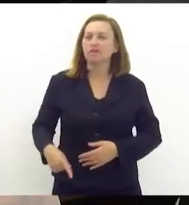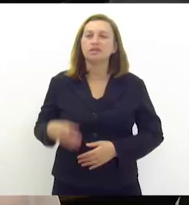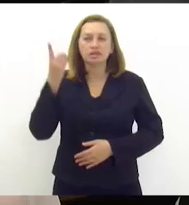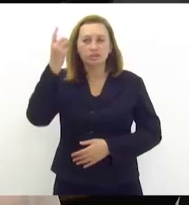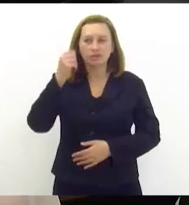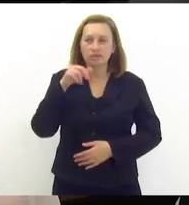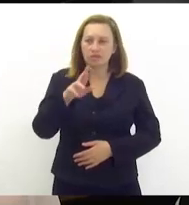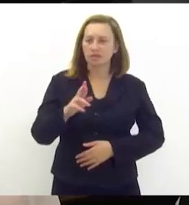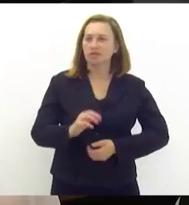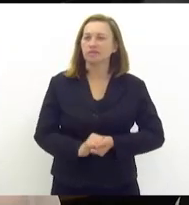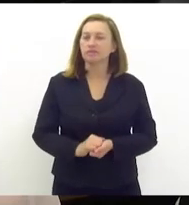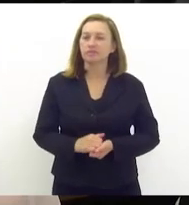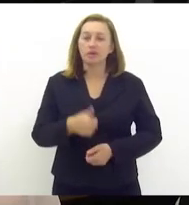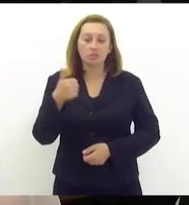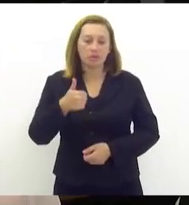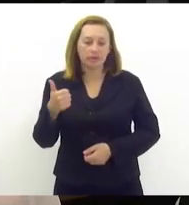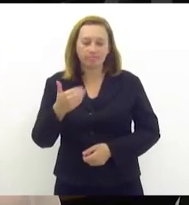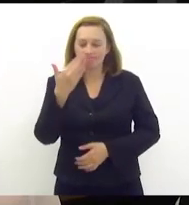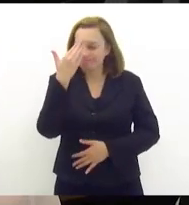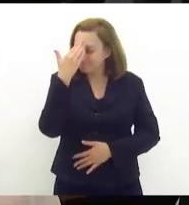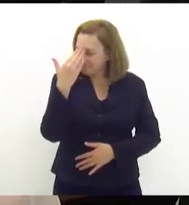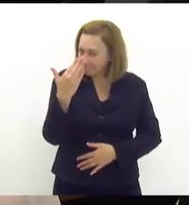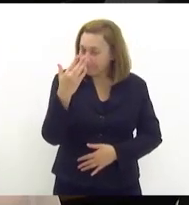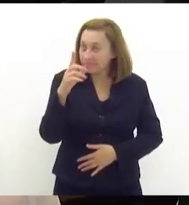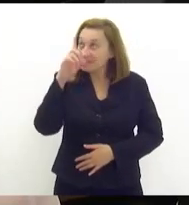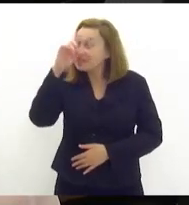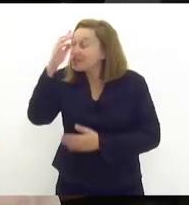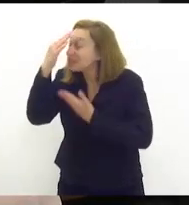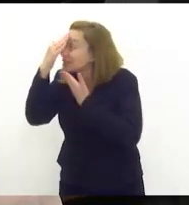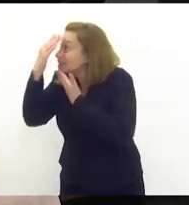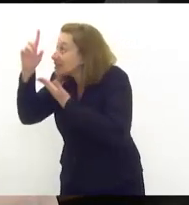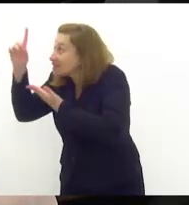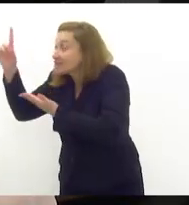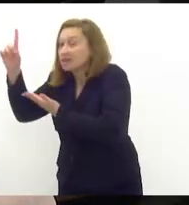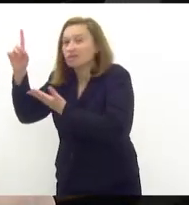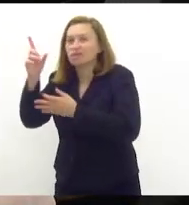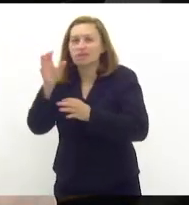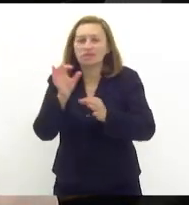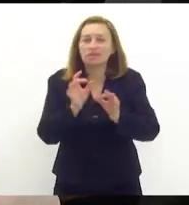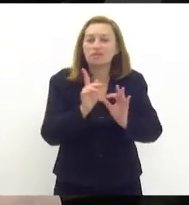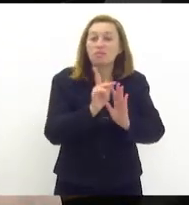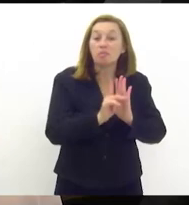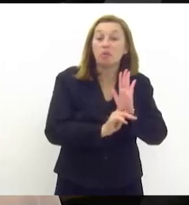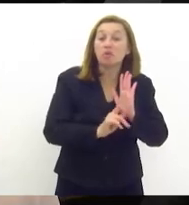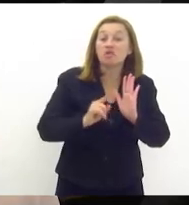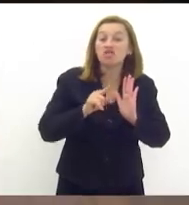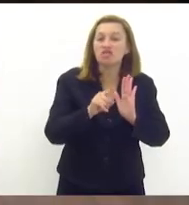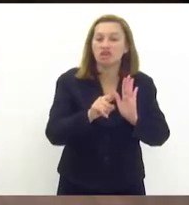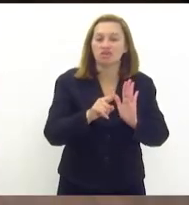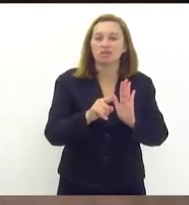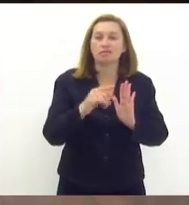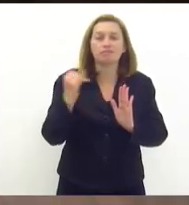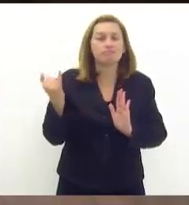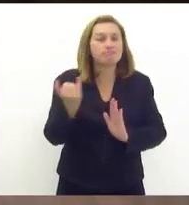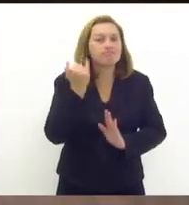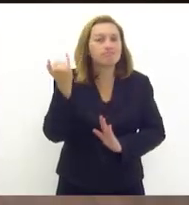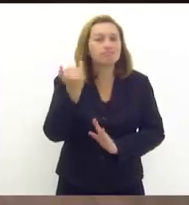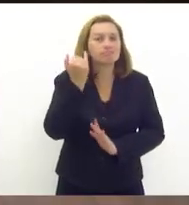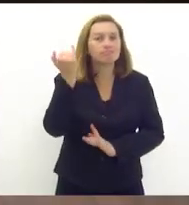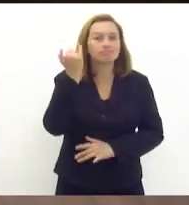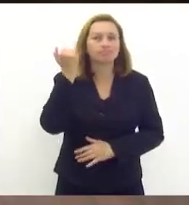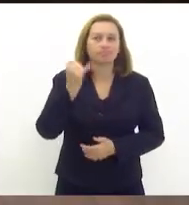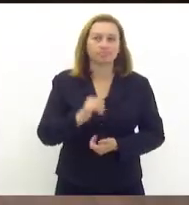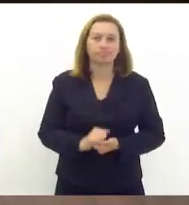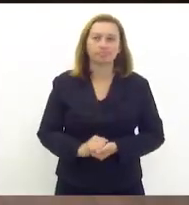primeiramente eu quero agradecer o nosso Deus esse projeto é um projeto muito importante